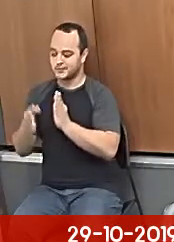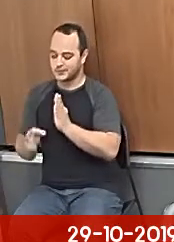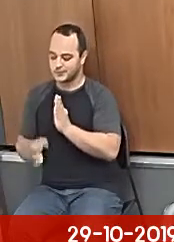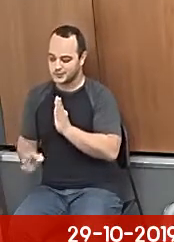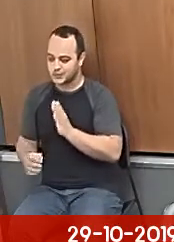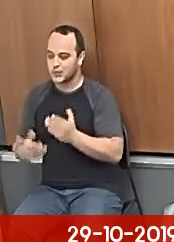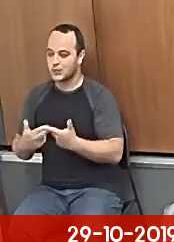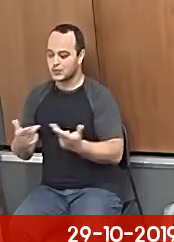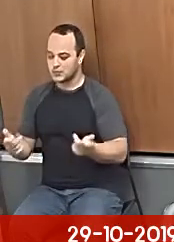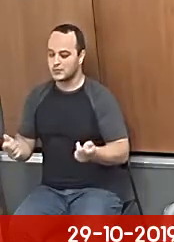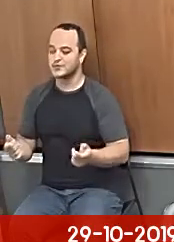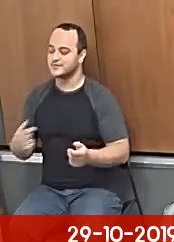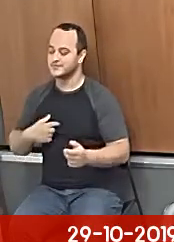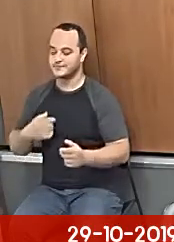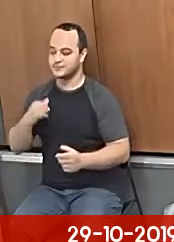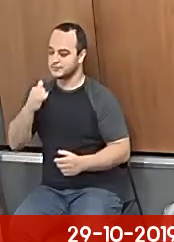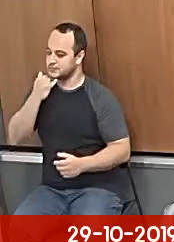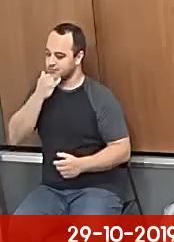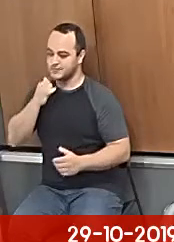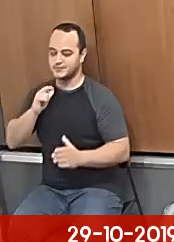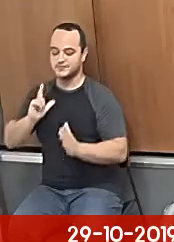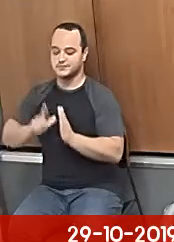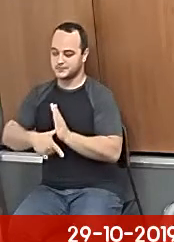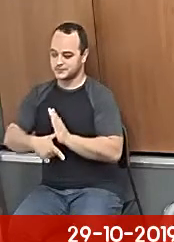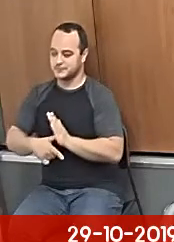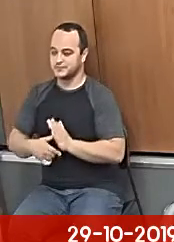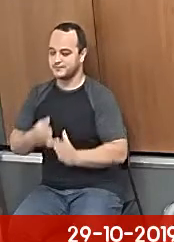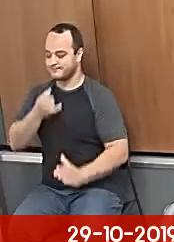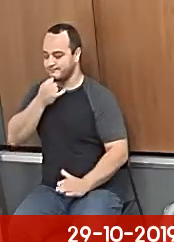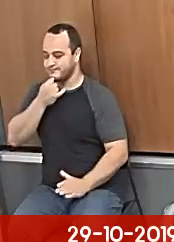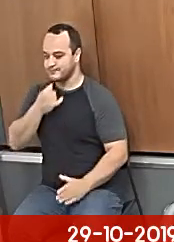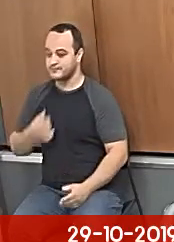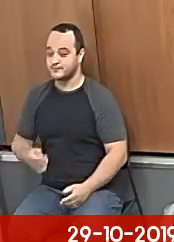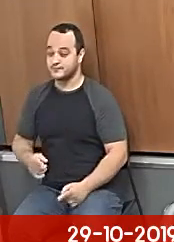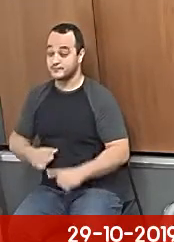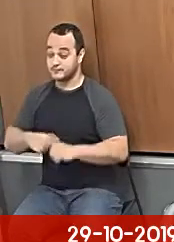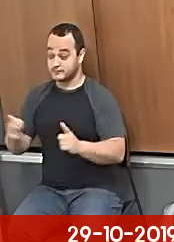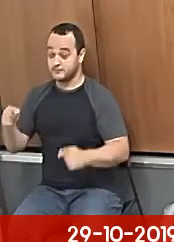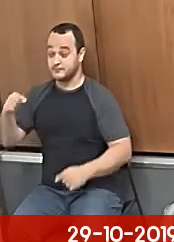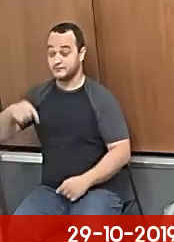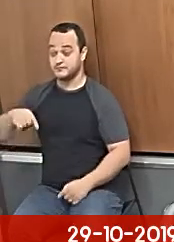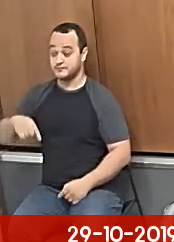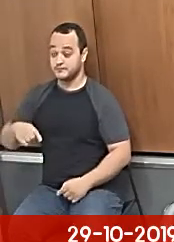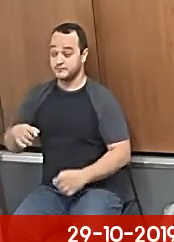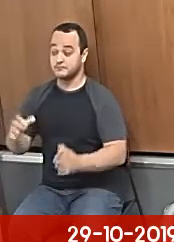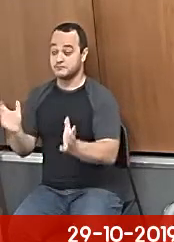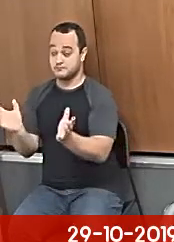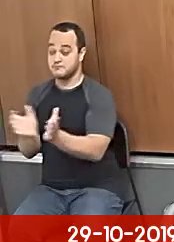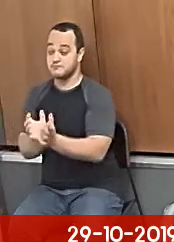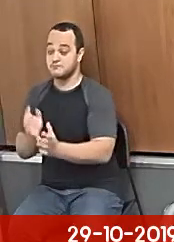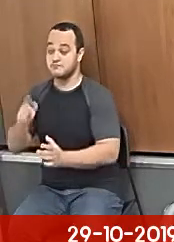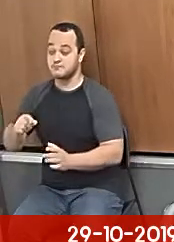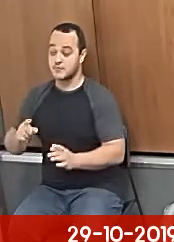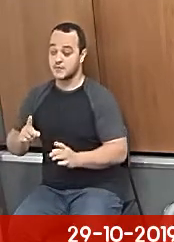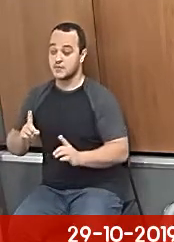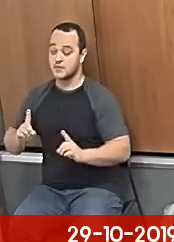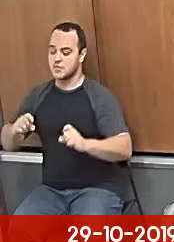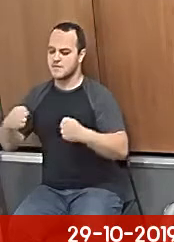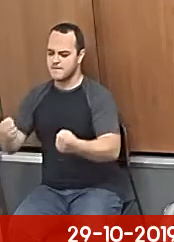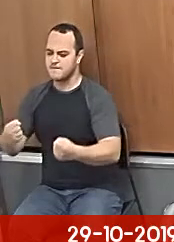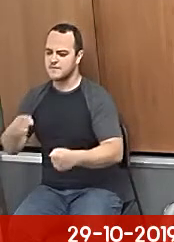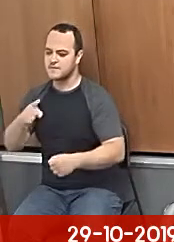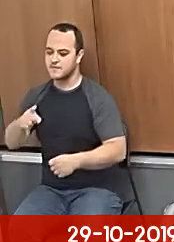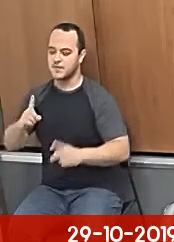de comparecer. Mas aqui a comissão ela é específica, né, uma comissão de defesa dos direitos da pessoa